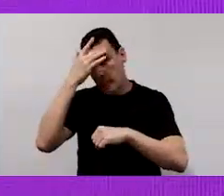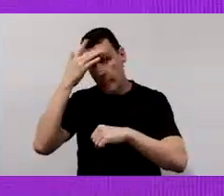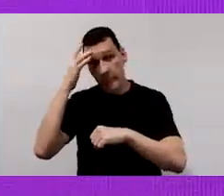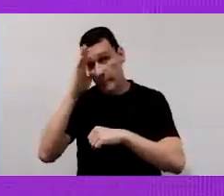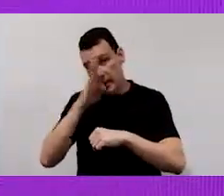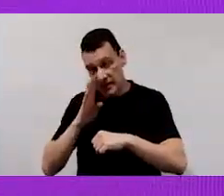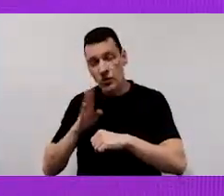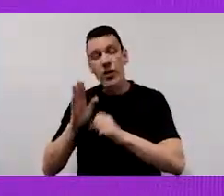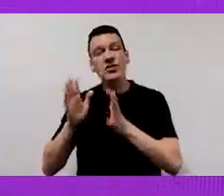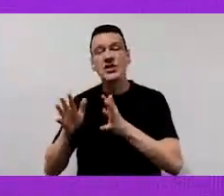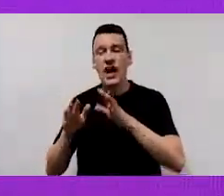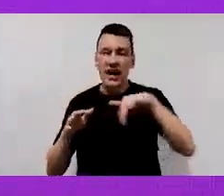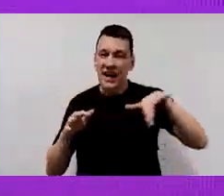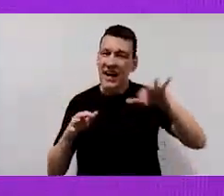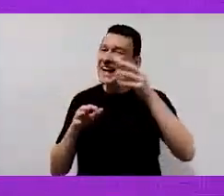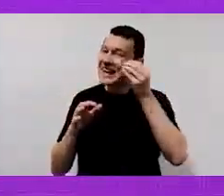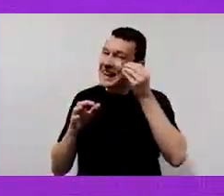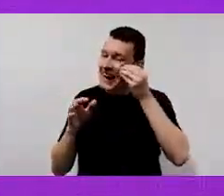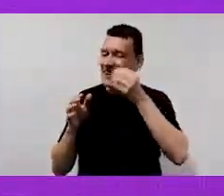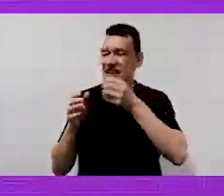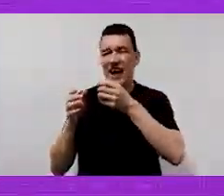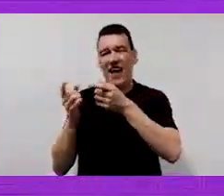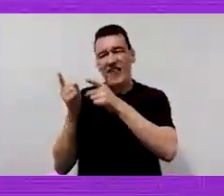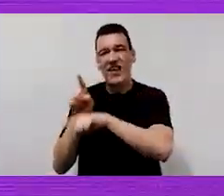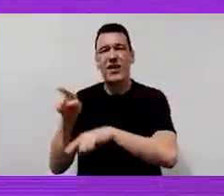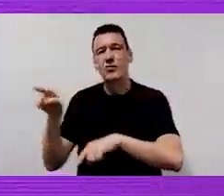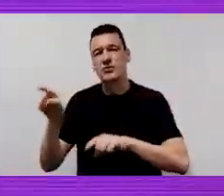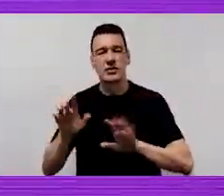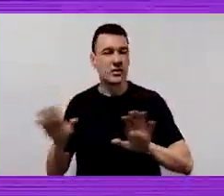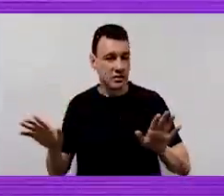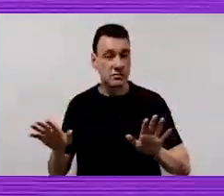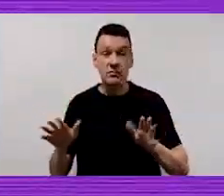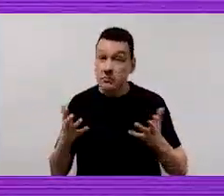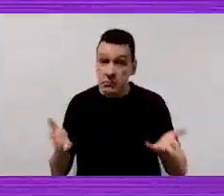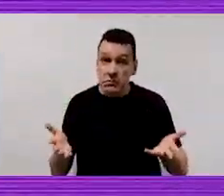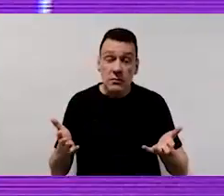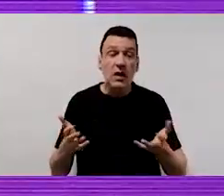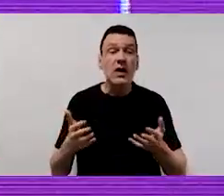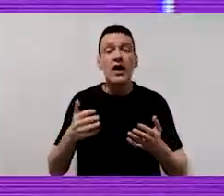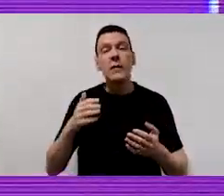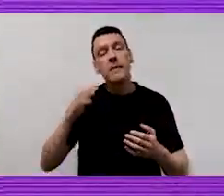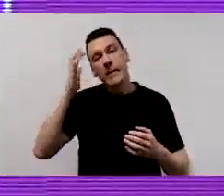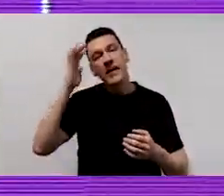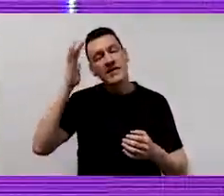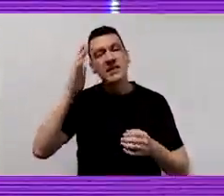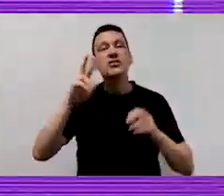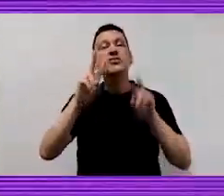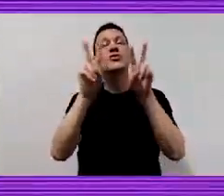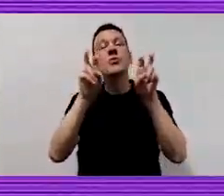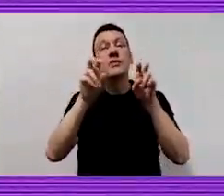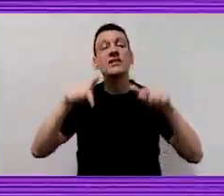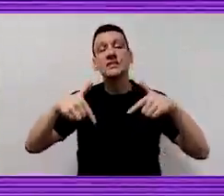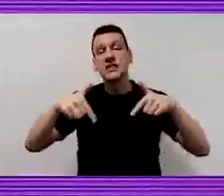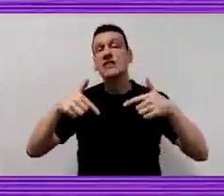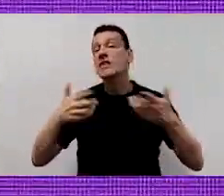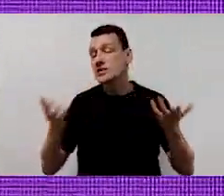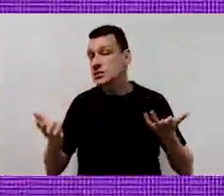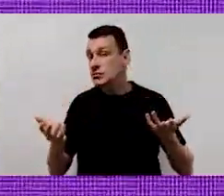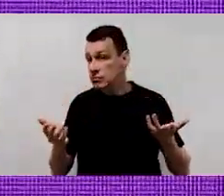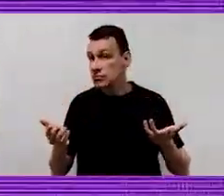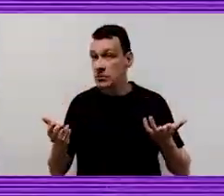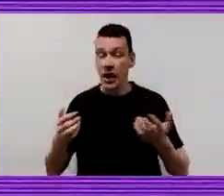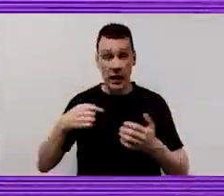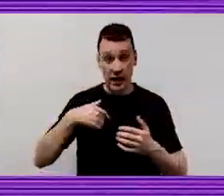de identidade. Então, pense em onboarding, pense em contratações de serviço. Aqui eu nem estou considerando